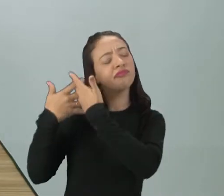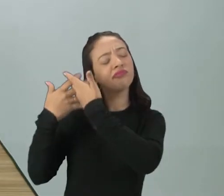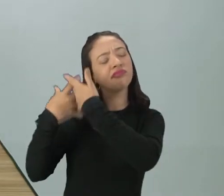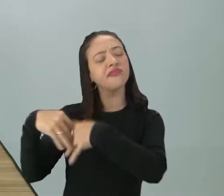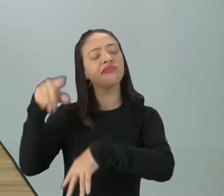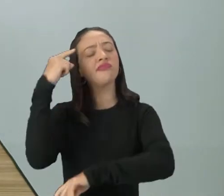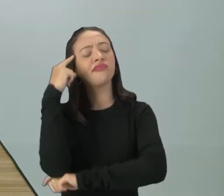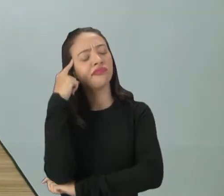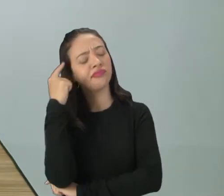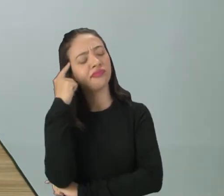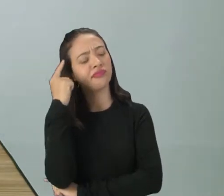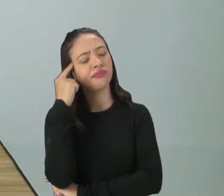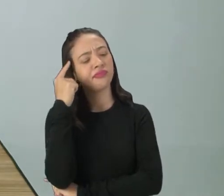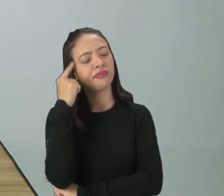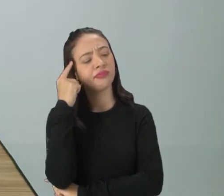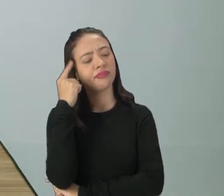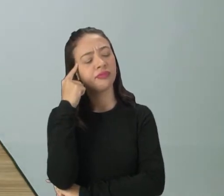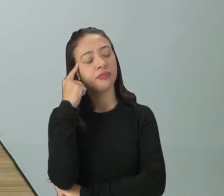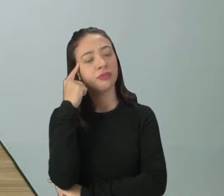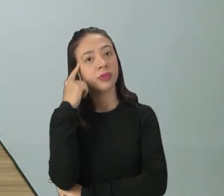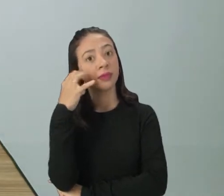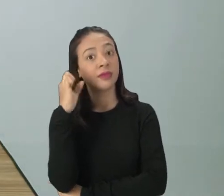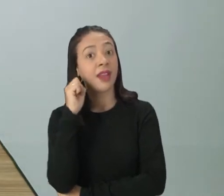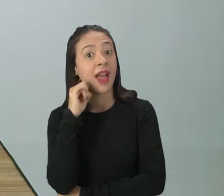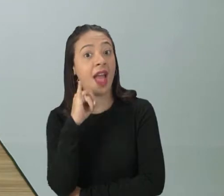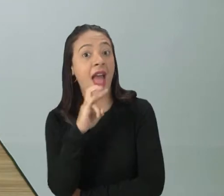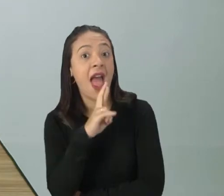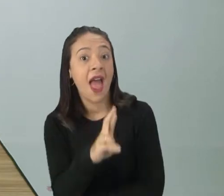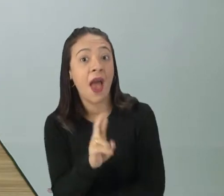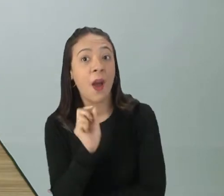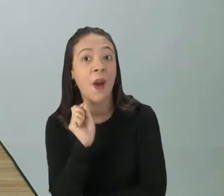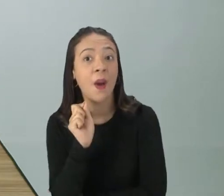Se você falou que é a letra